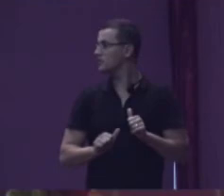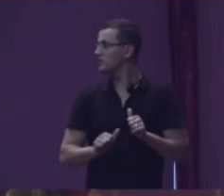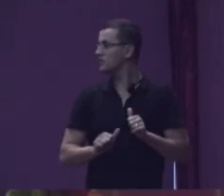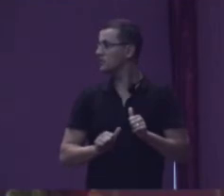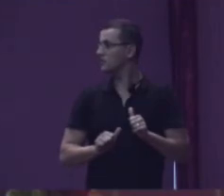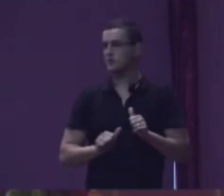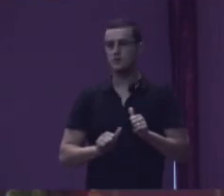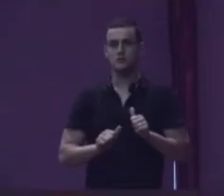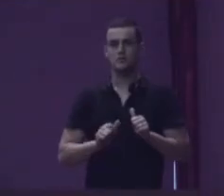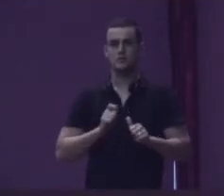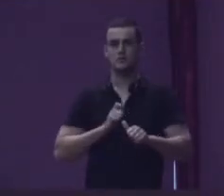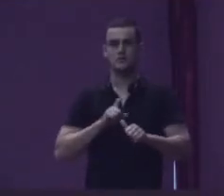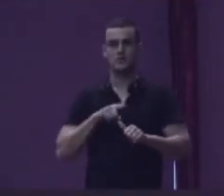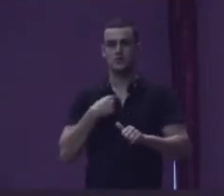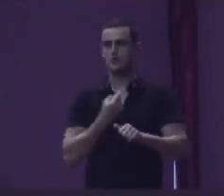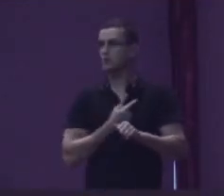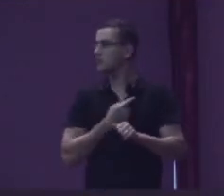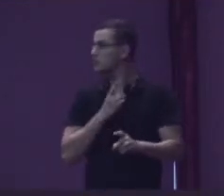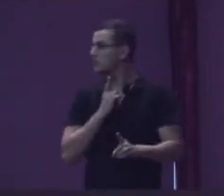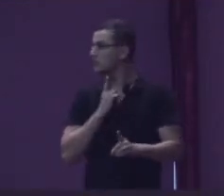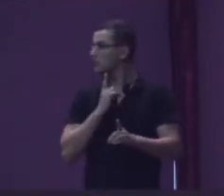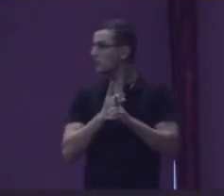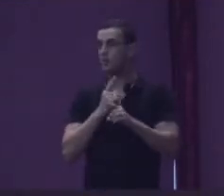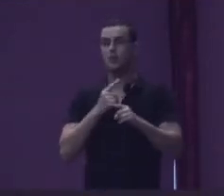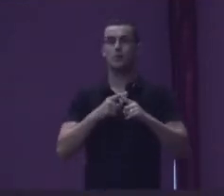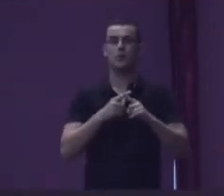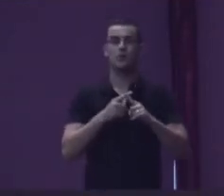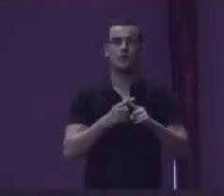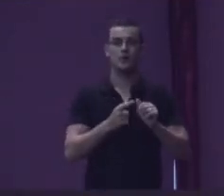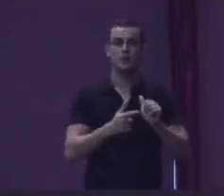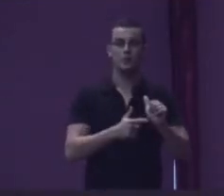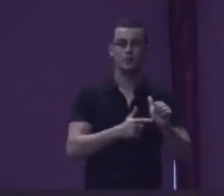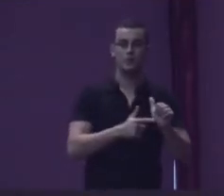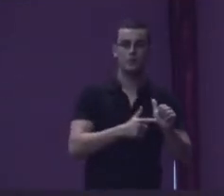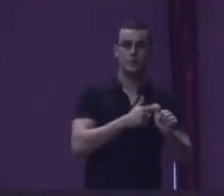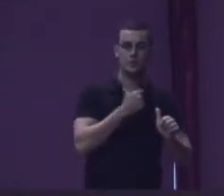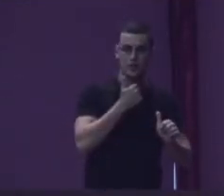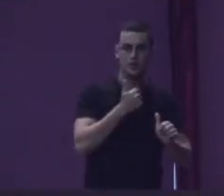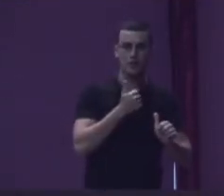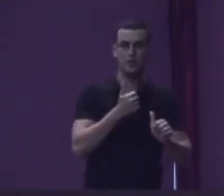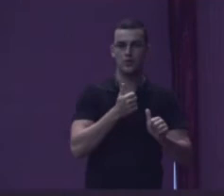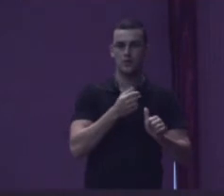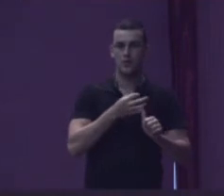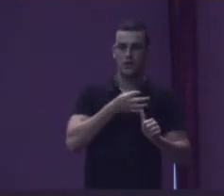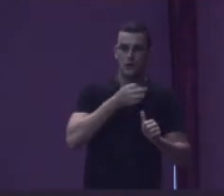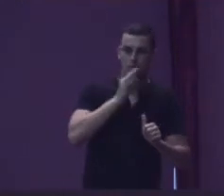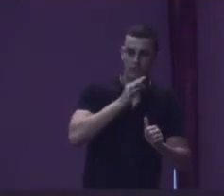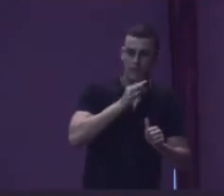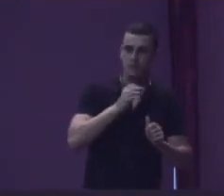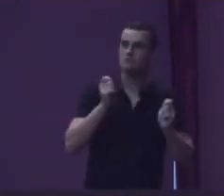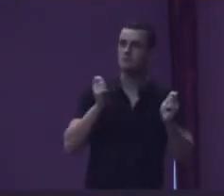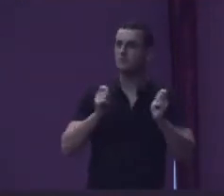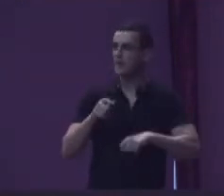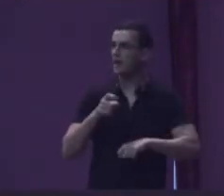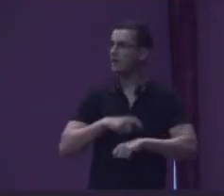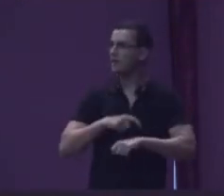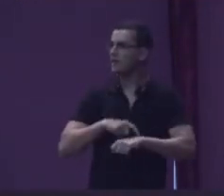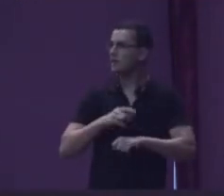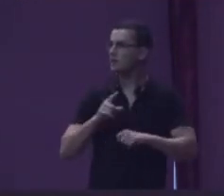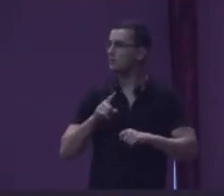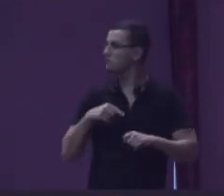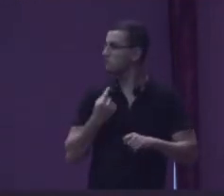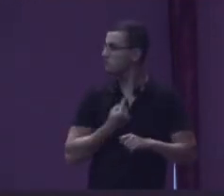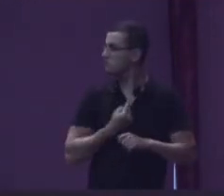dinâmica do nosso encontro, fazendo o café da manhã mais cedo, a gente tem tempo para algumas perguntas. Assim,